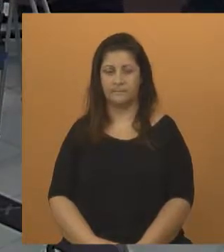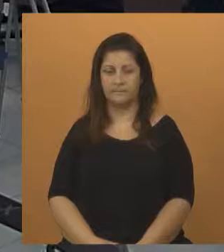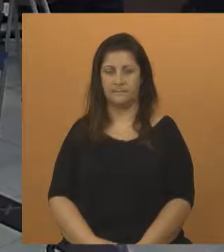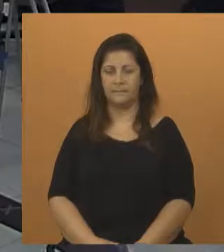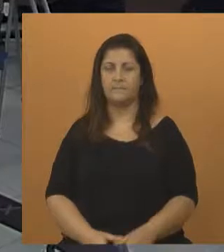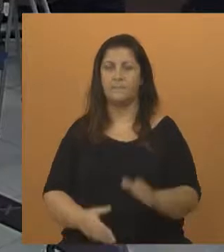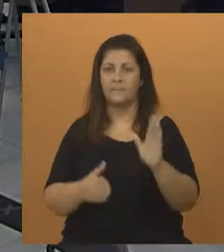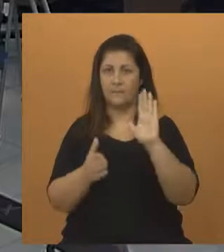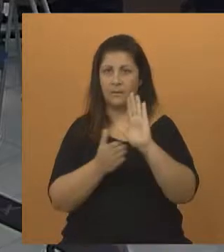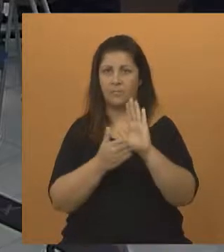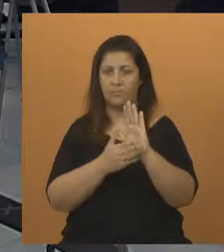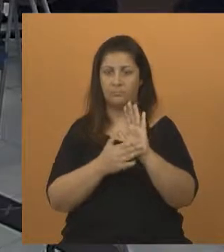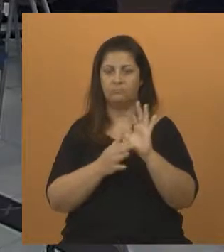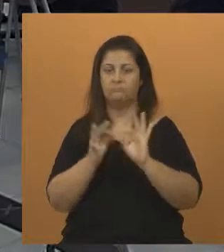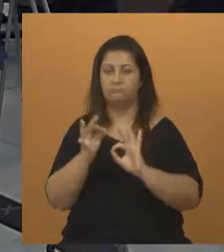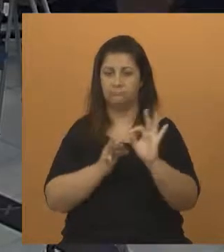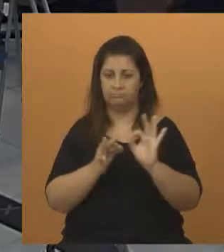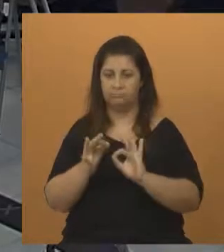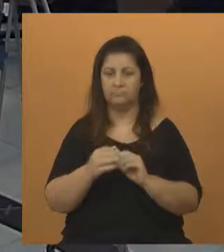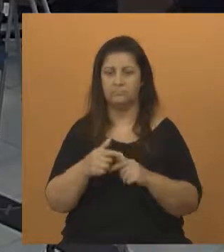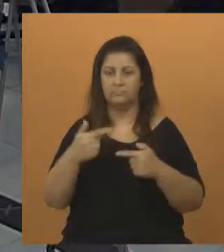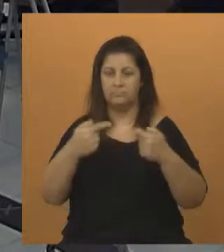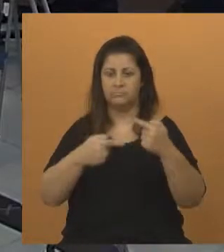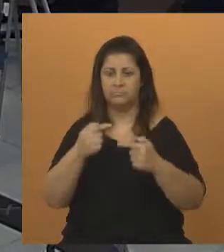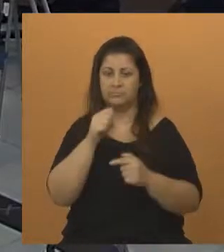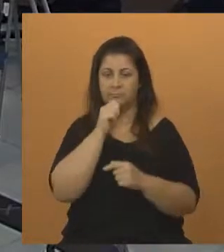O projeto continua em discussão.